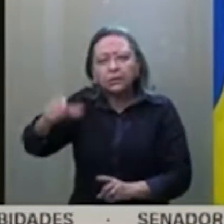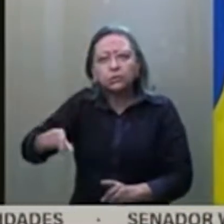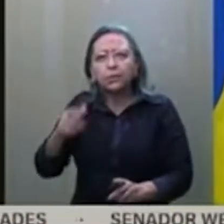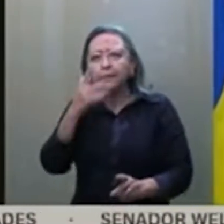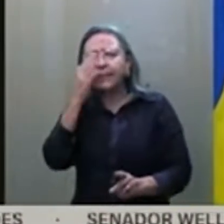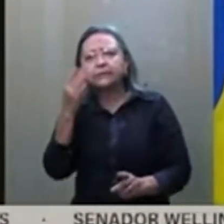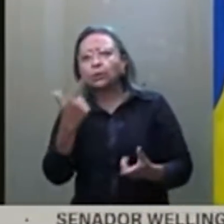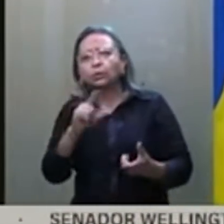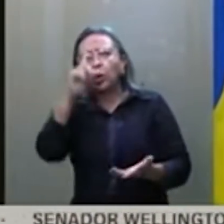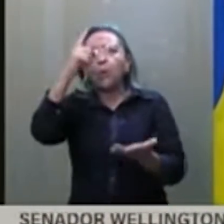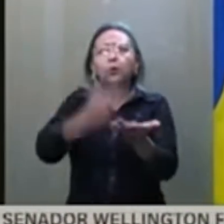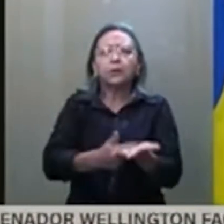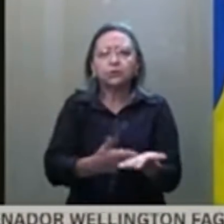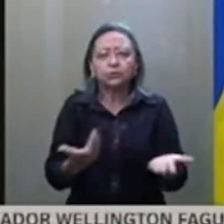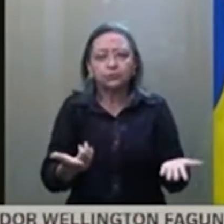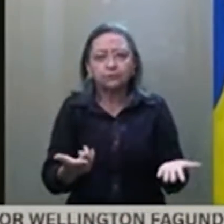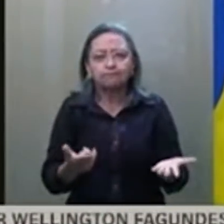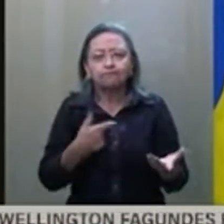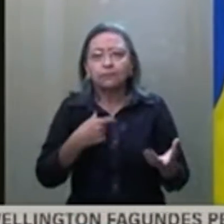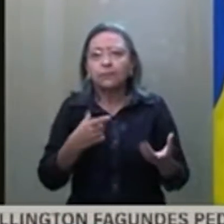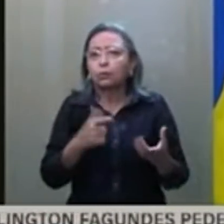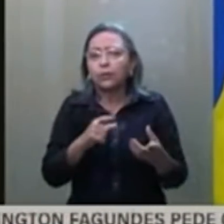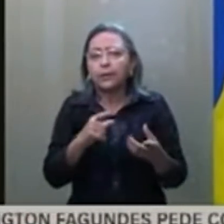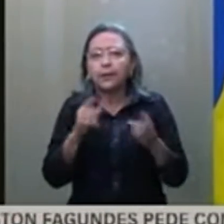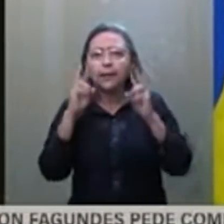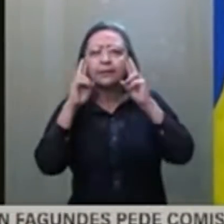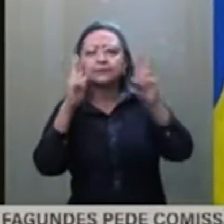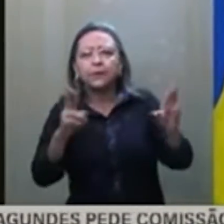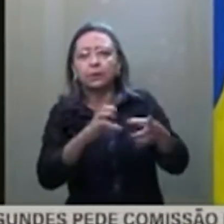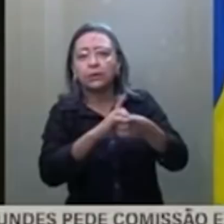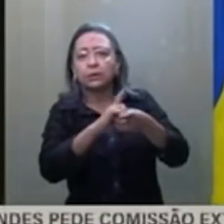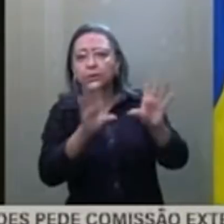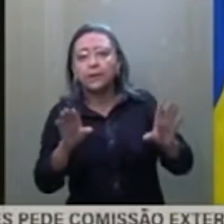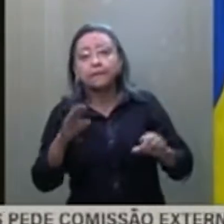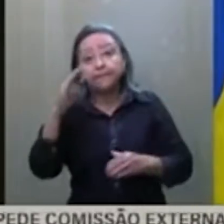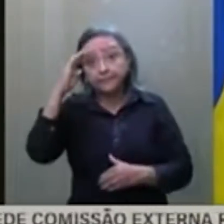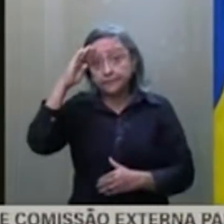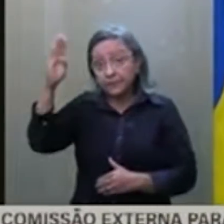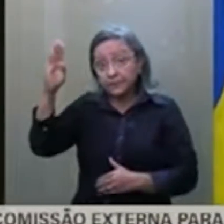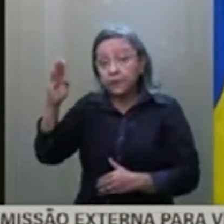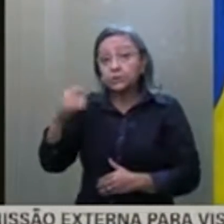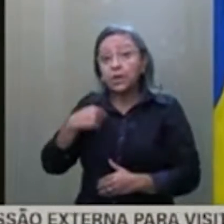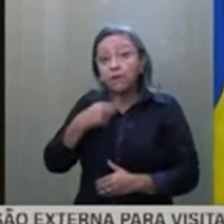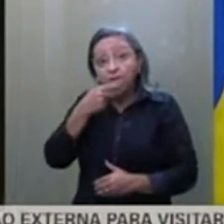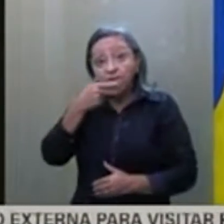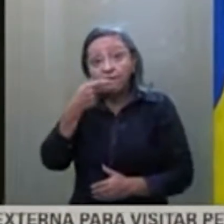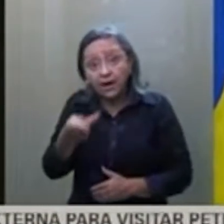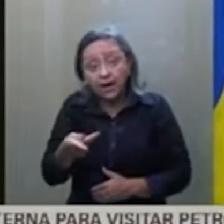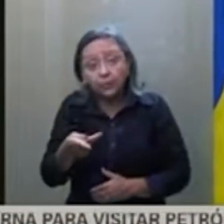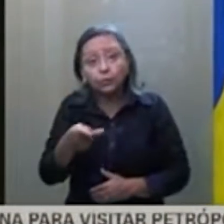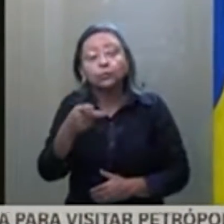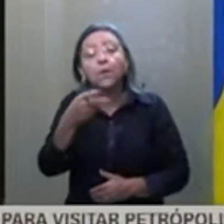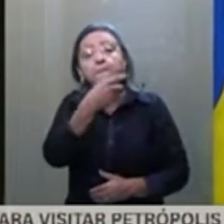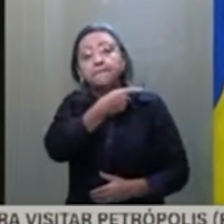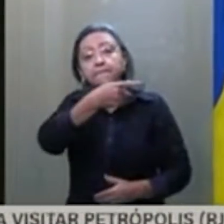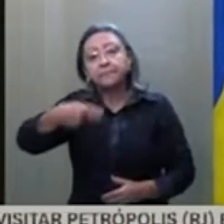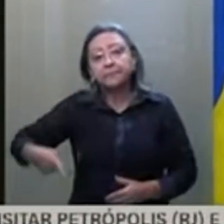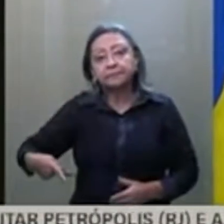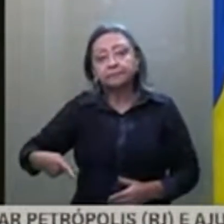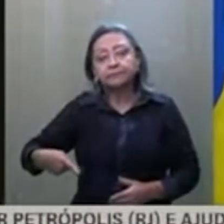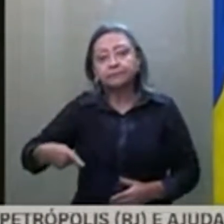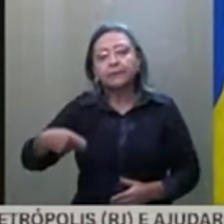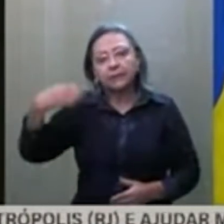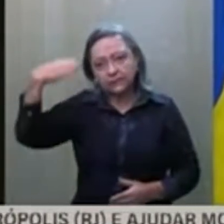comprometida com a democracia sobretudo falo do presidente